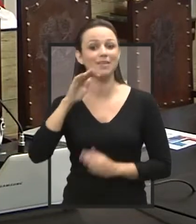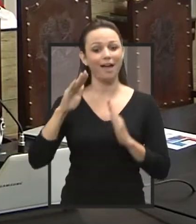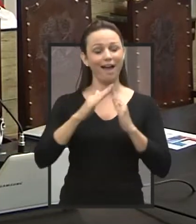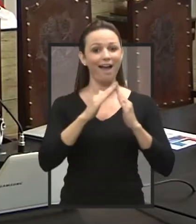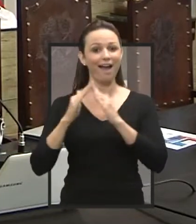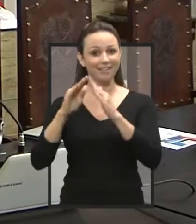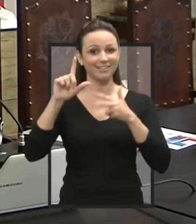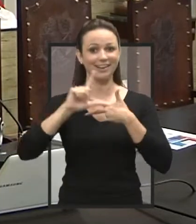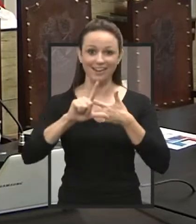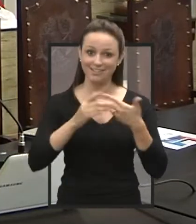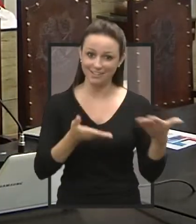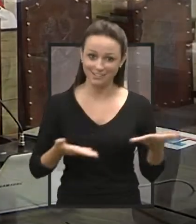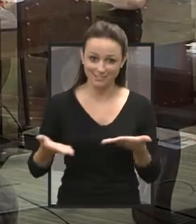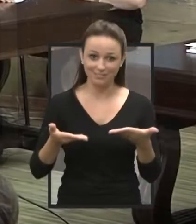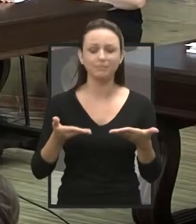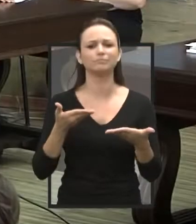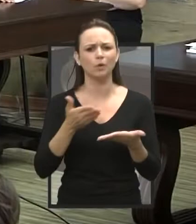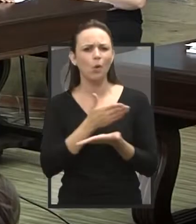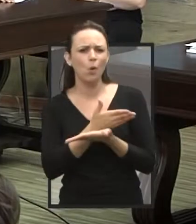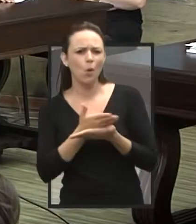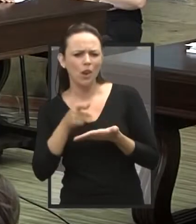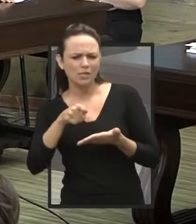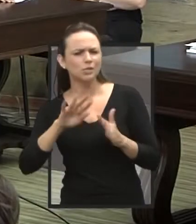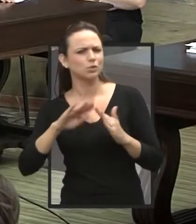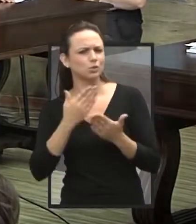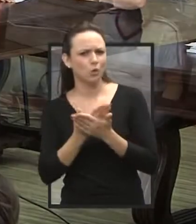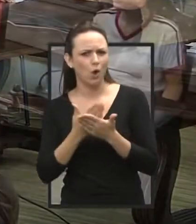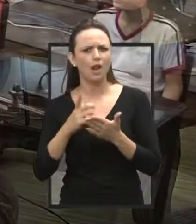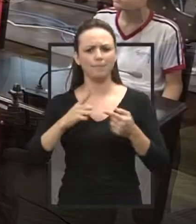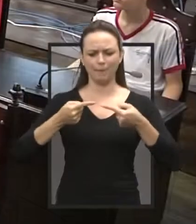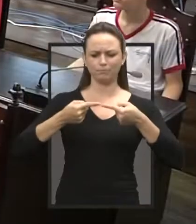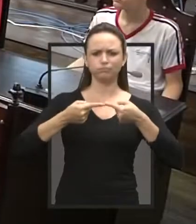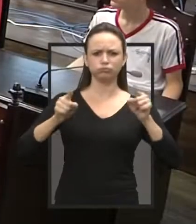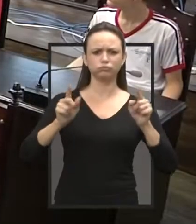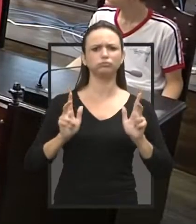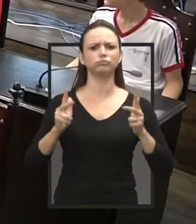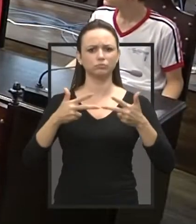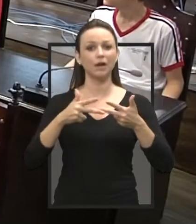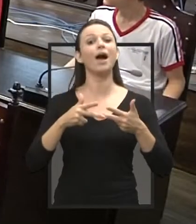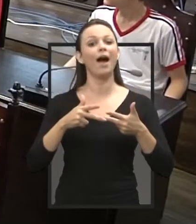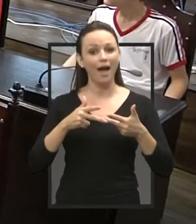Legislativas. O início da escola ainda marcou a abertura da Câmara para